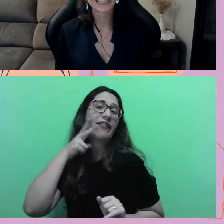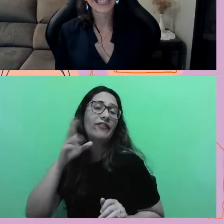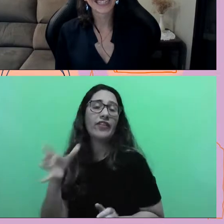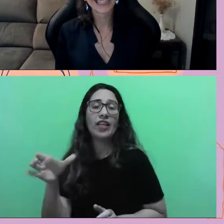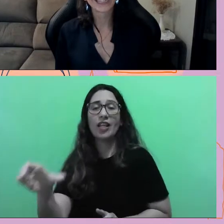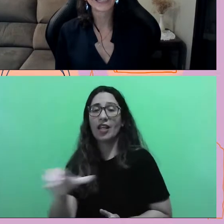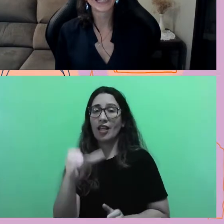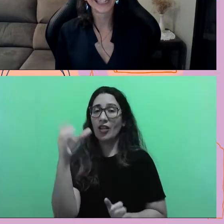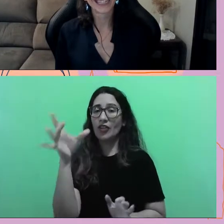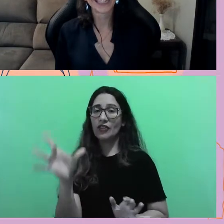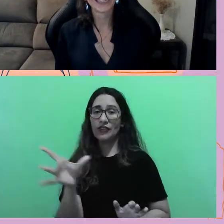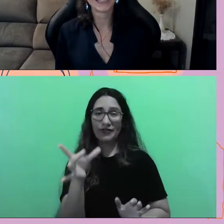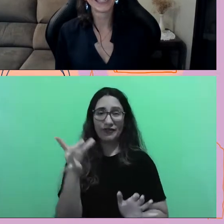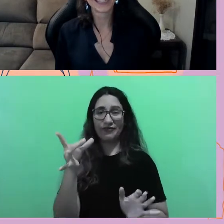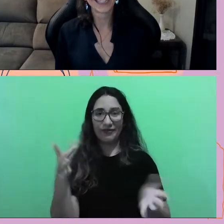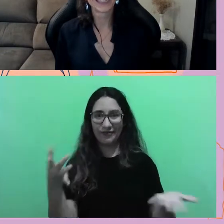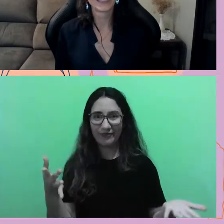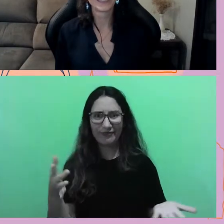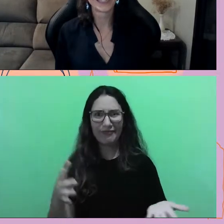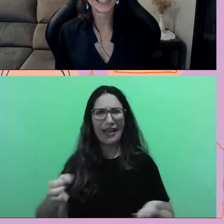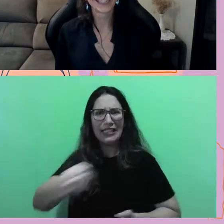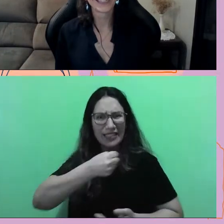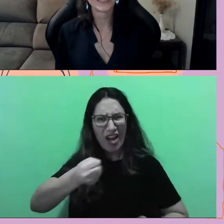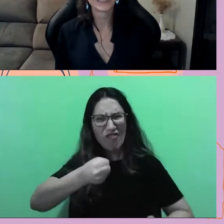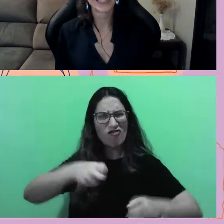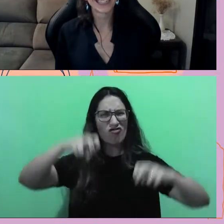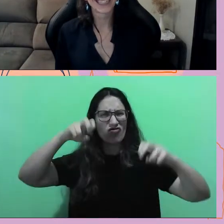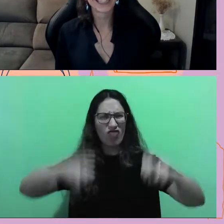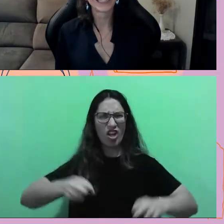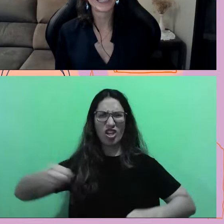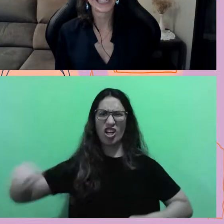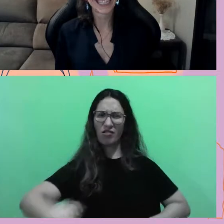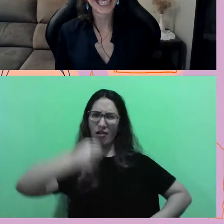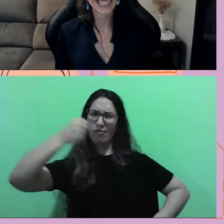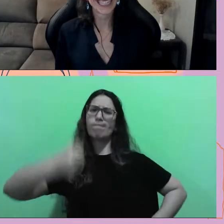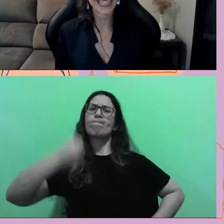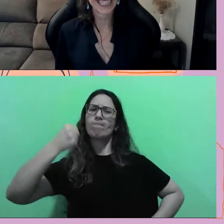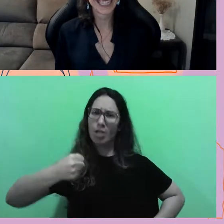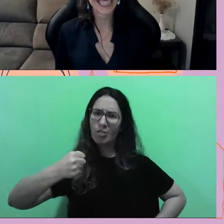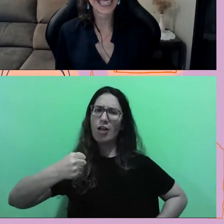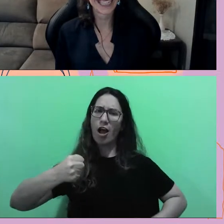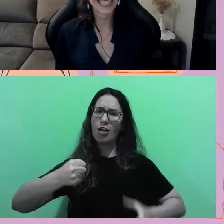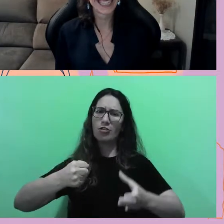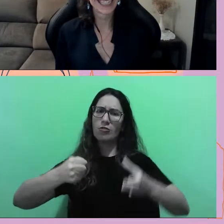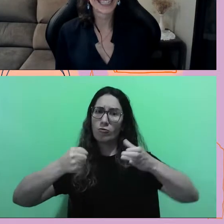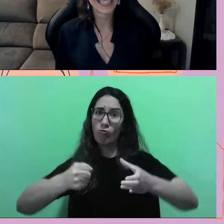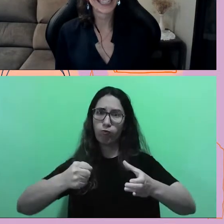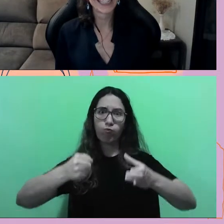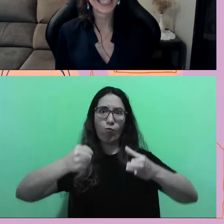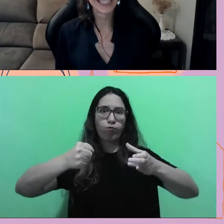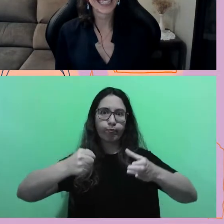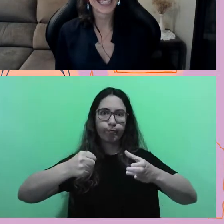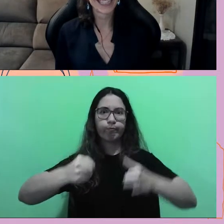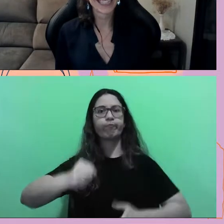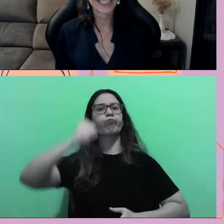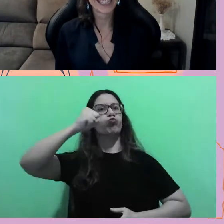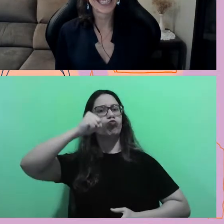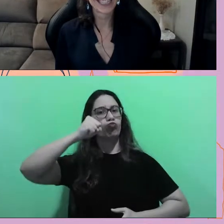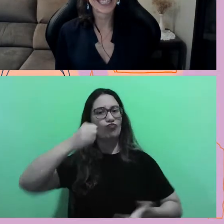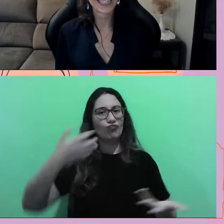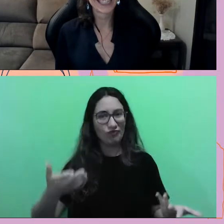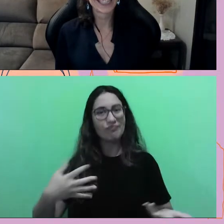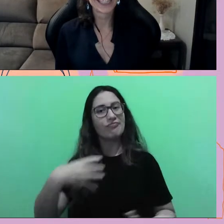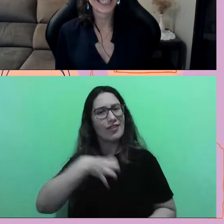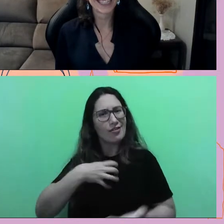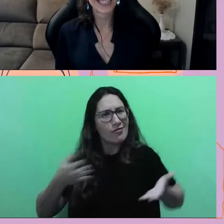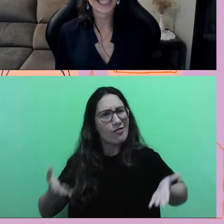Não, toma cerveja, uma caneca bem pesada e bem grande, né? Então, a gente, né, tá aí para